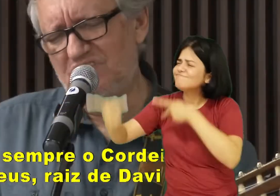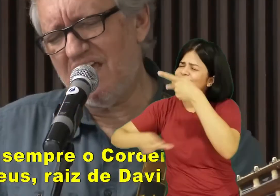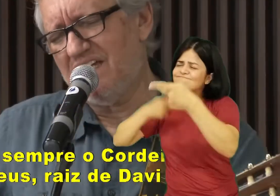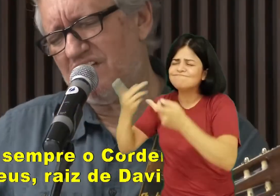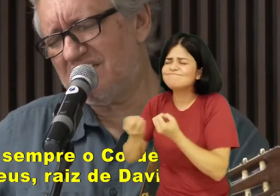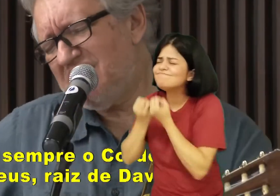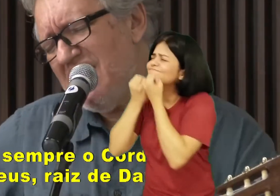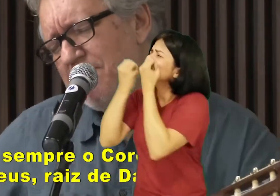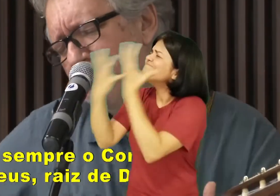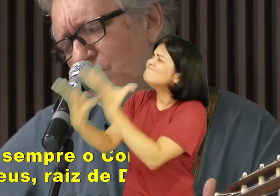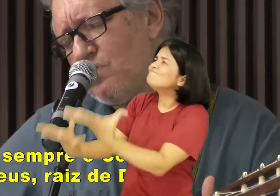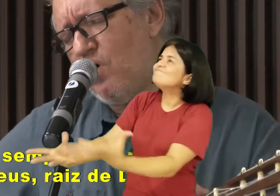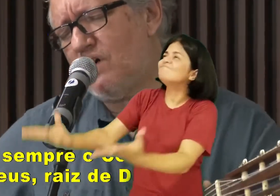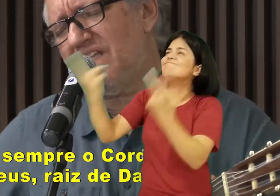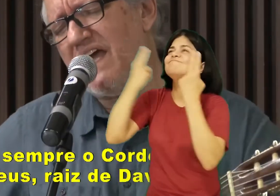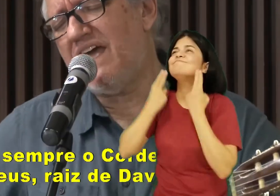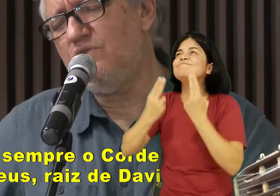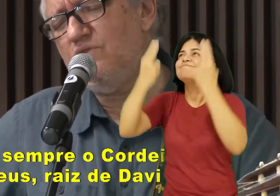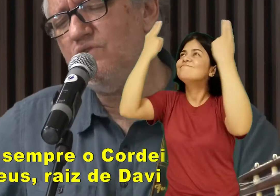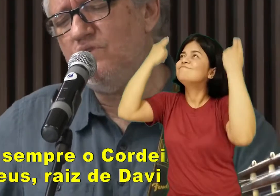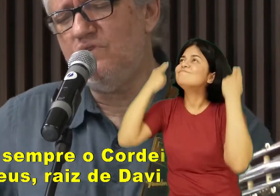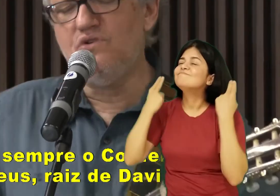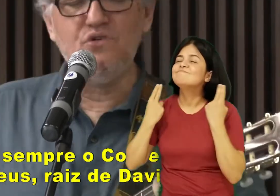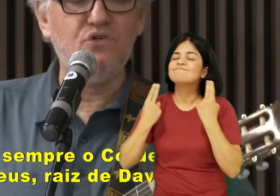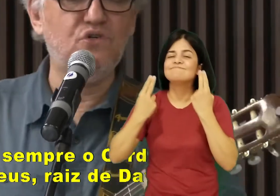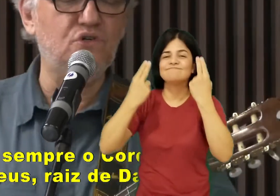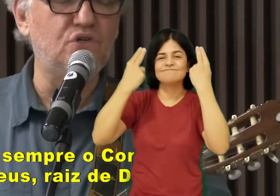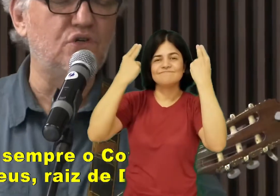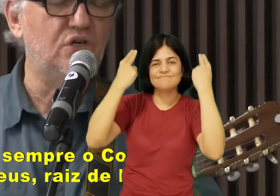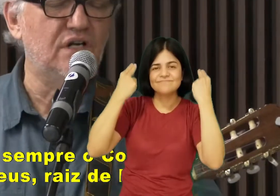Bendito seja sempre o Cordeiro,